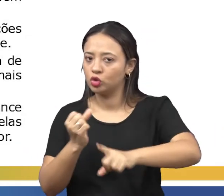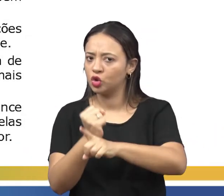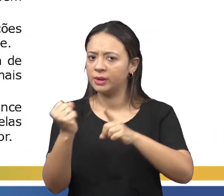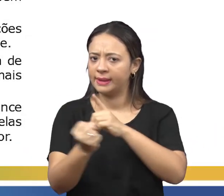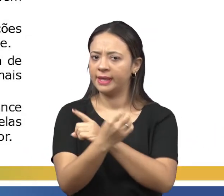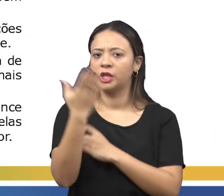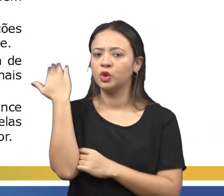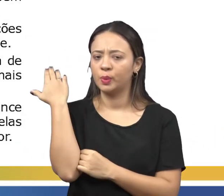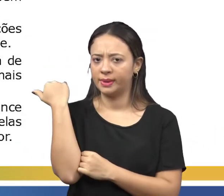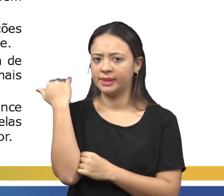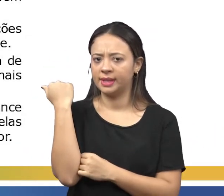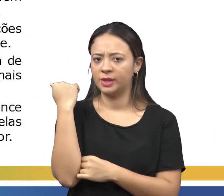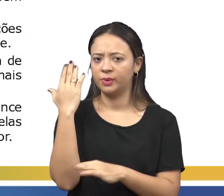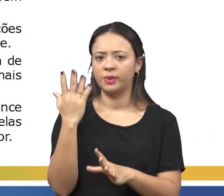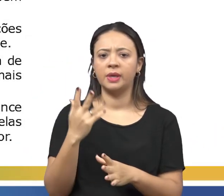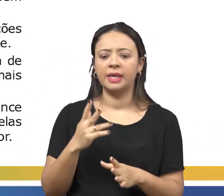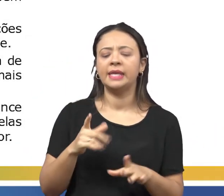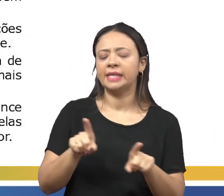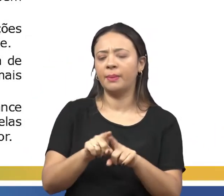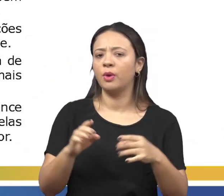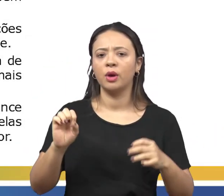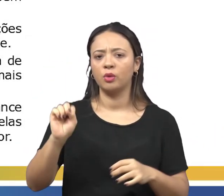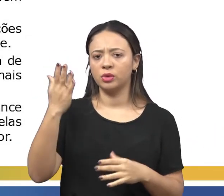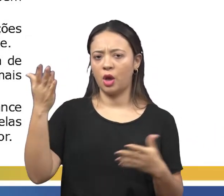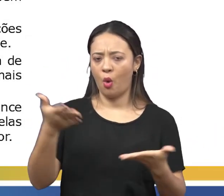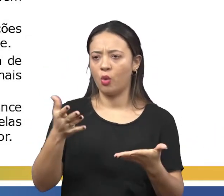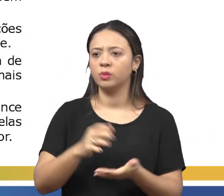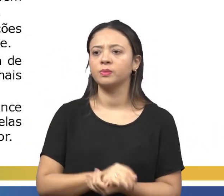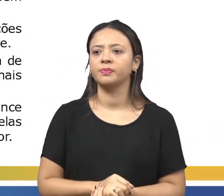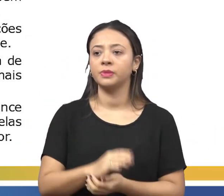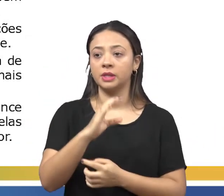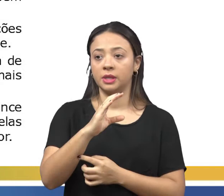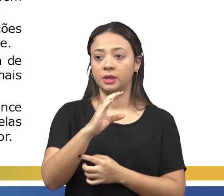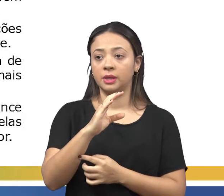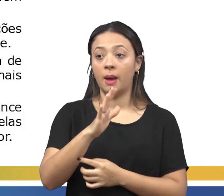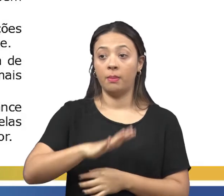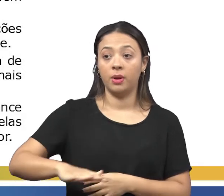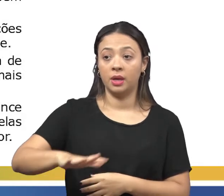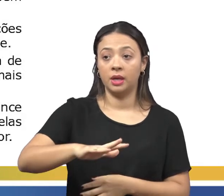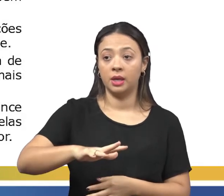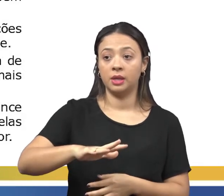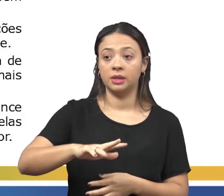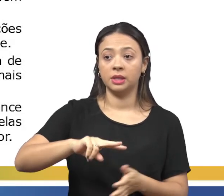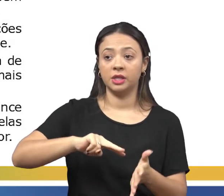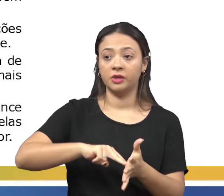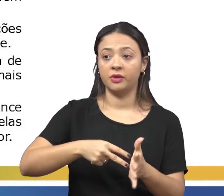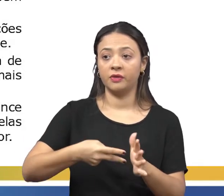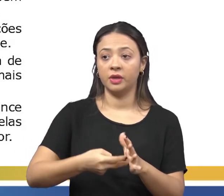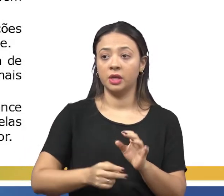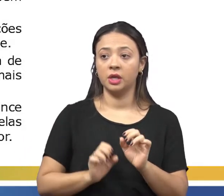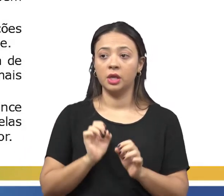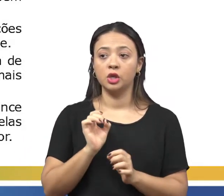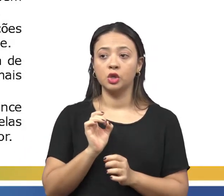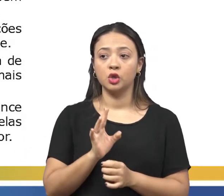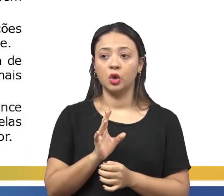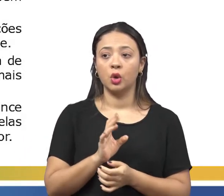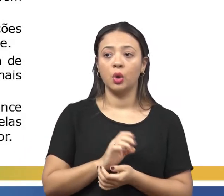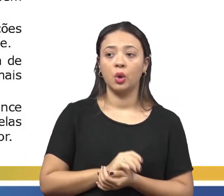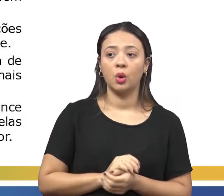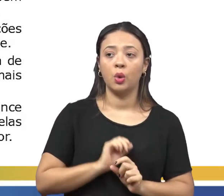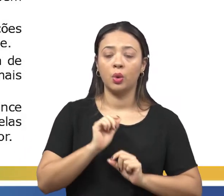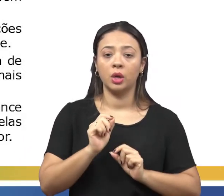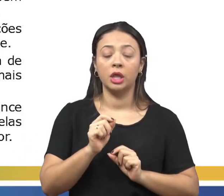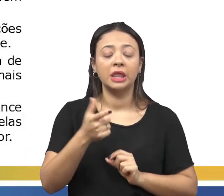as formas geográficas do presente. A paisagem tem significado apenas panorâmico, pois é destituído